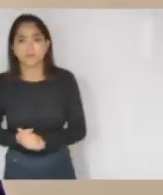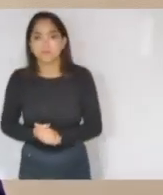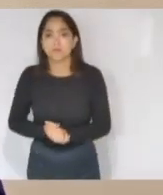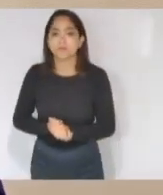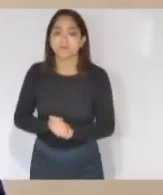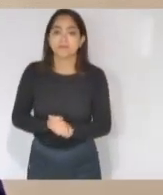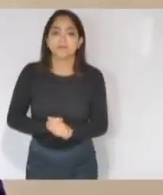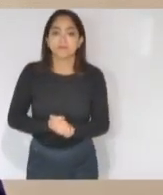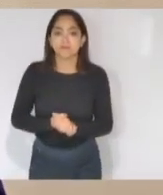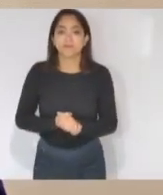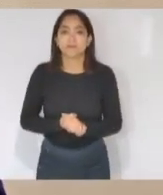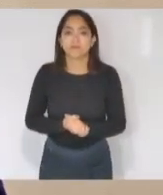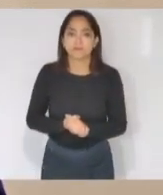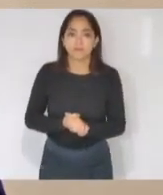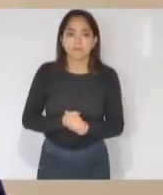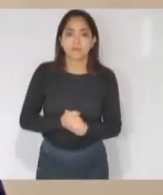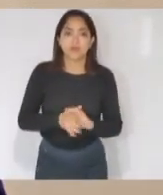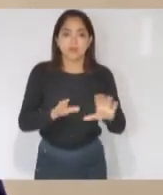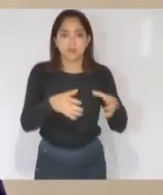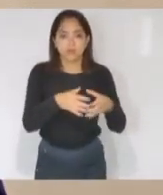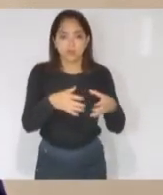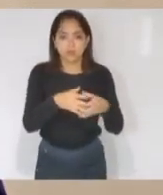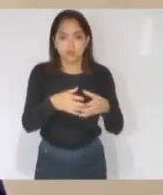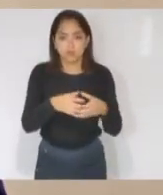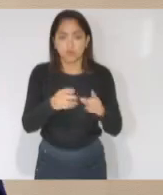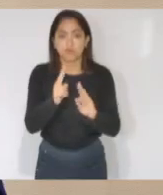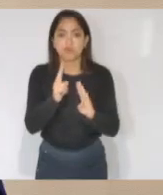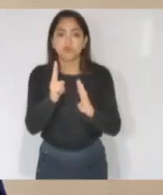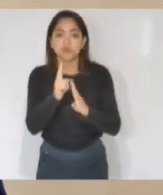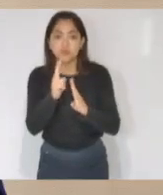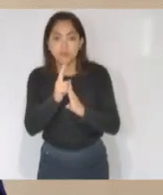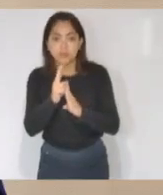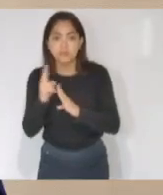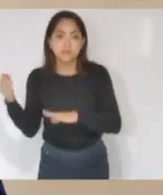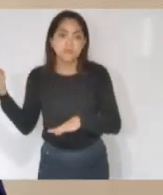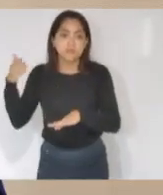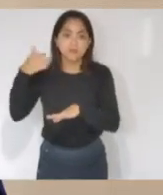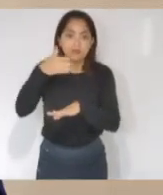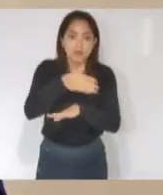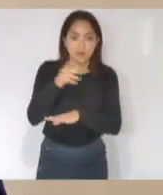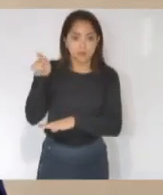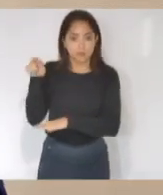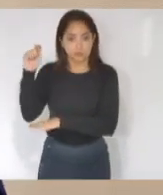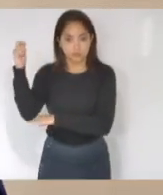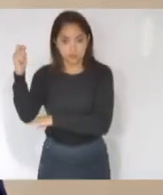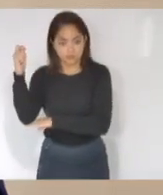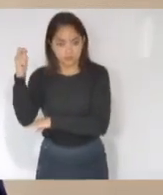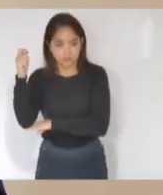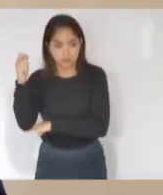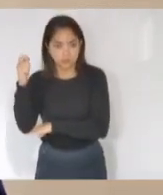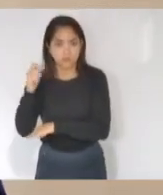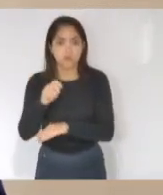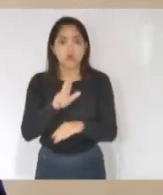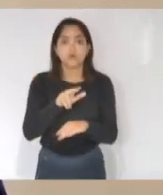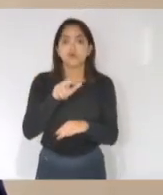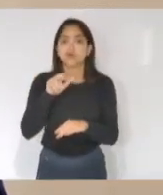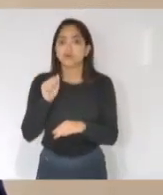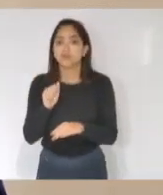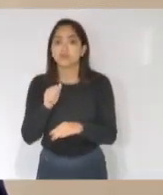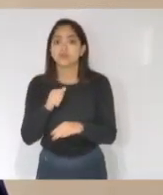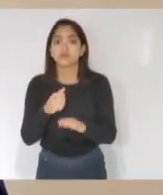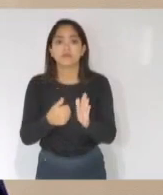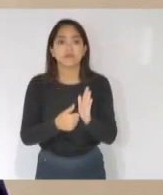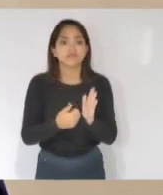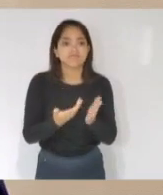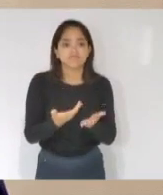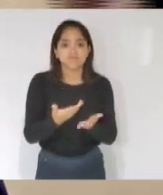interior, tomada por índios, que vieram lá do Rio Grande do Sul, de Nonoai, mais precisamente. Nunca tiveram identidade com aquela região,